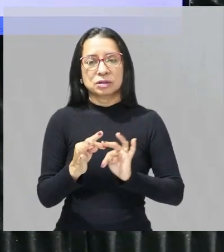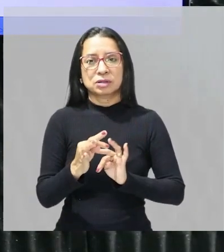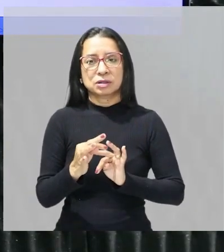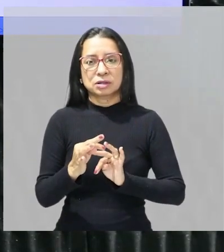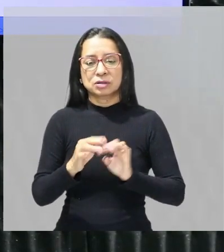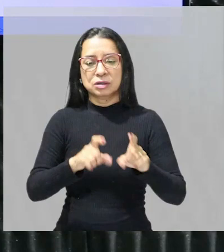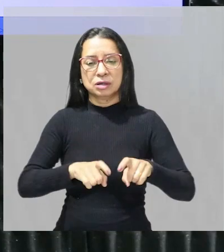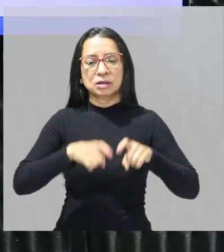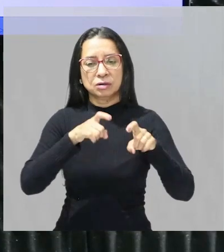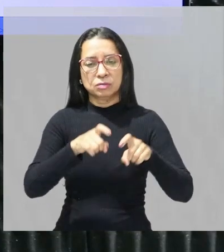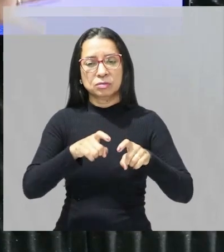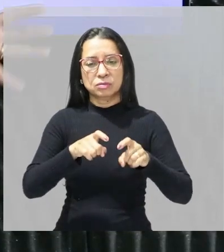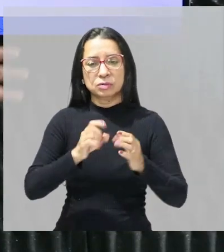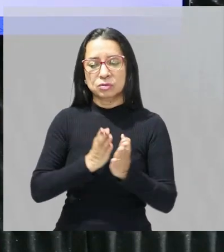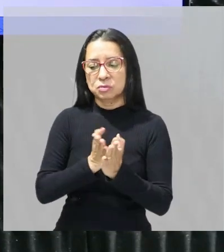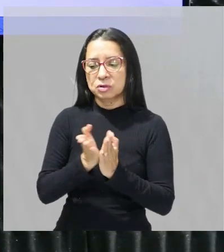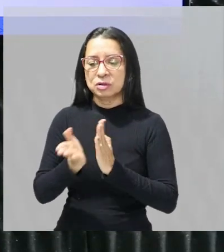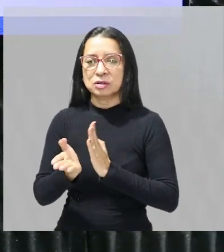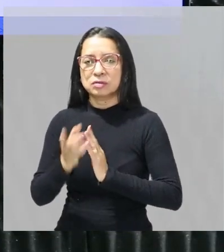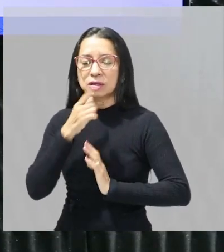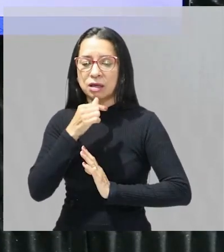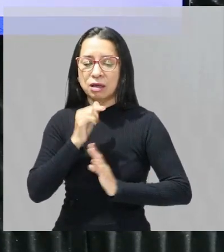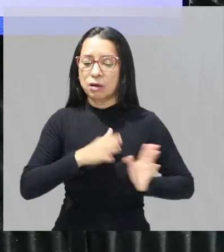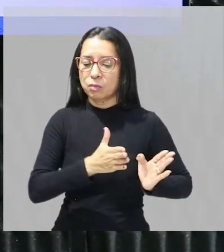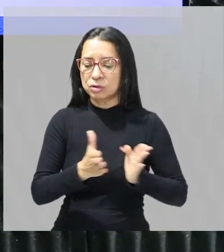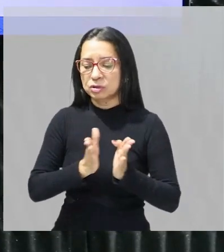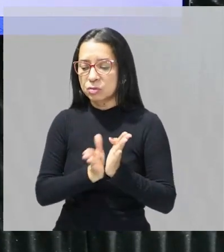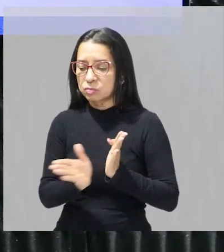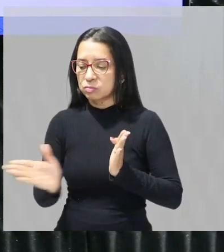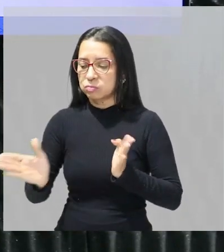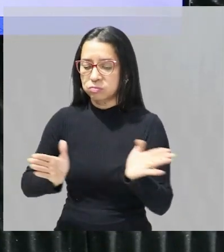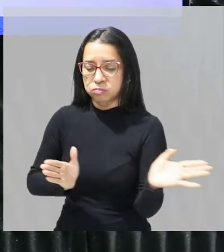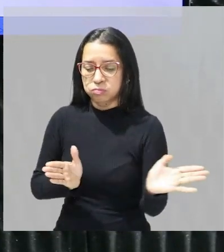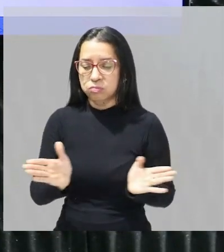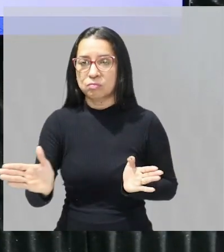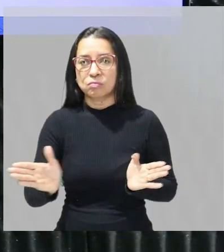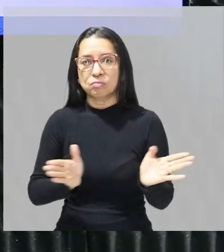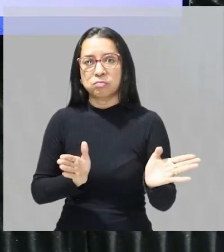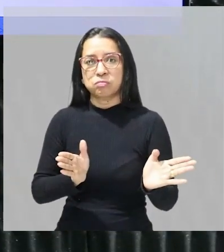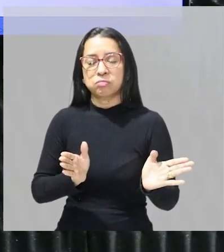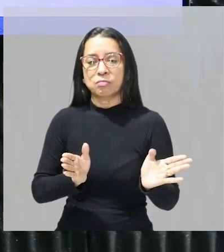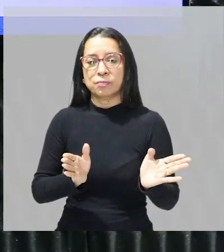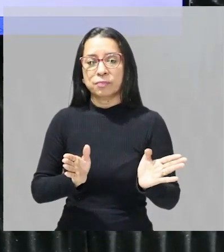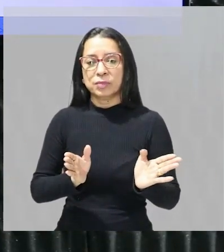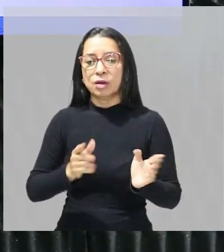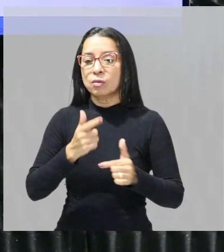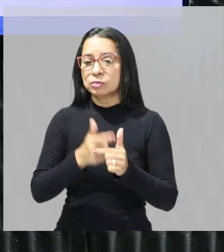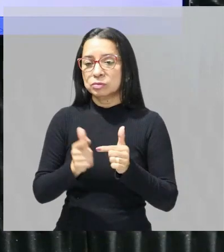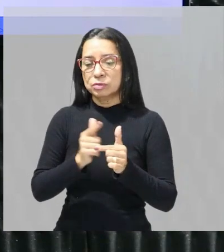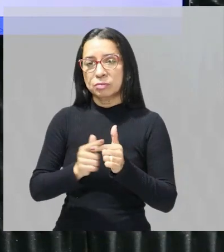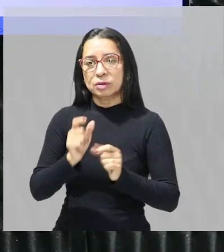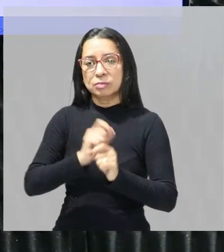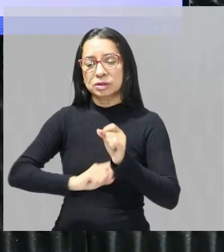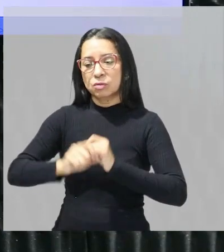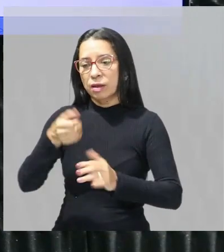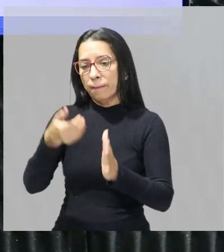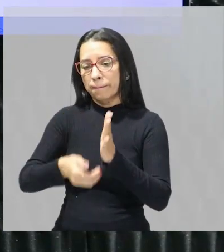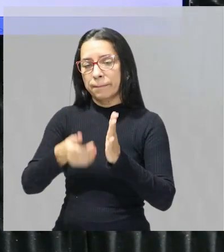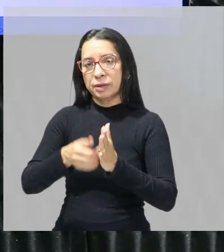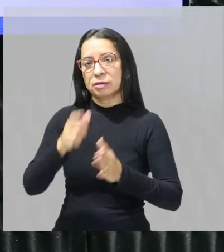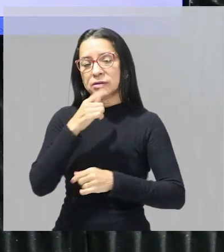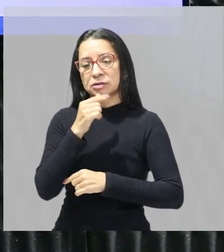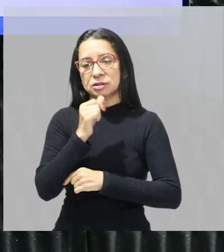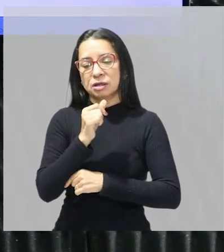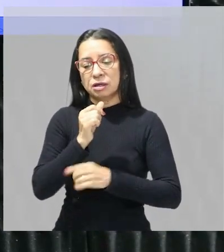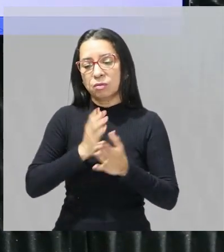de busca desviar a água de canais de rios para determinadas localidades. Uma das grandes problemáticas é o desperdício, ou seja, de água que é